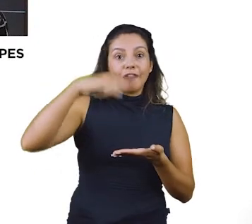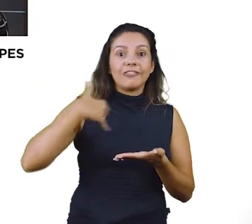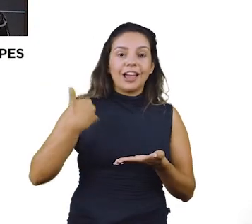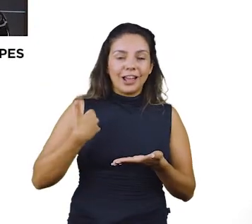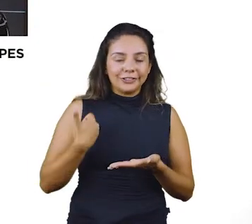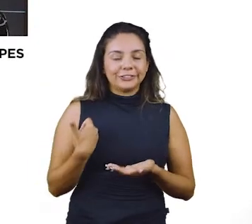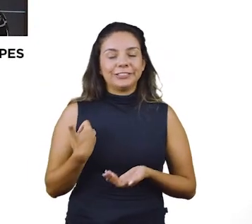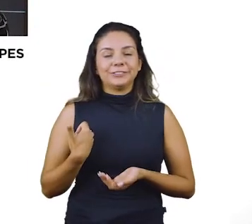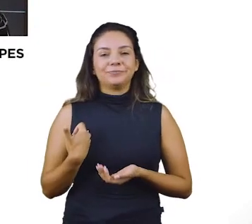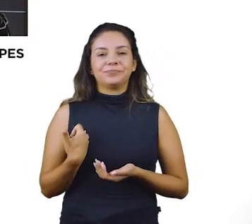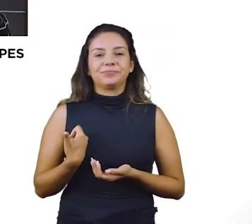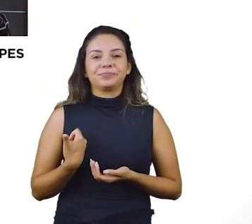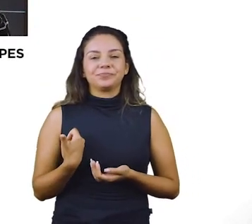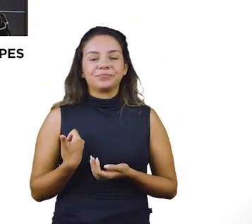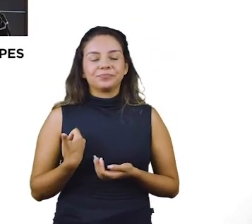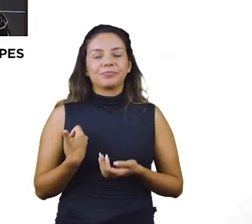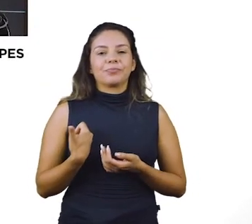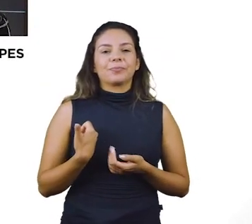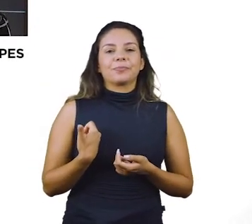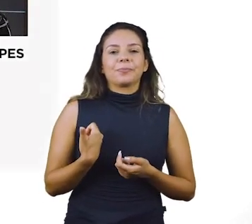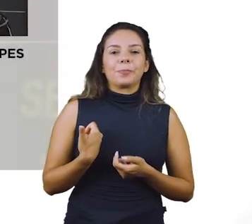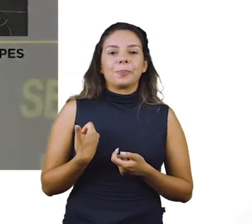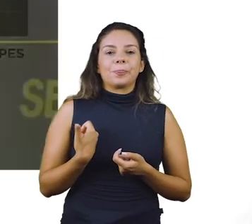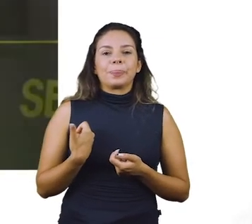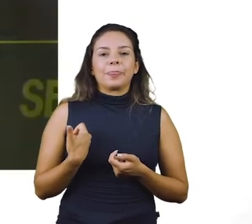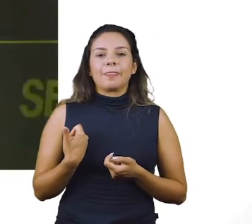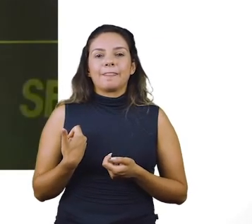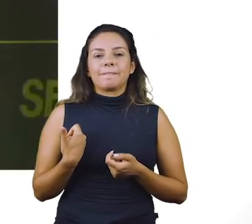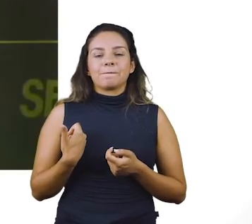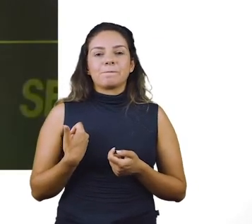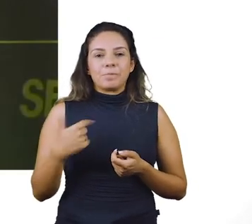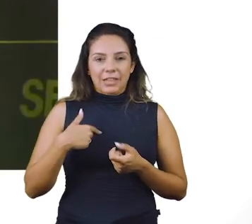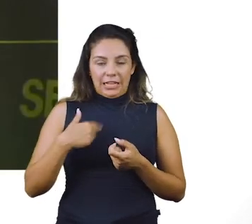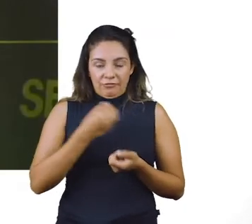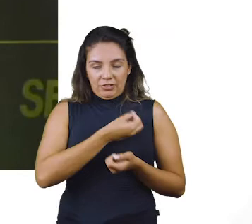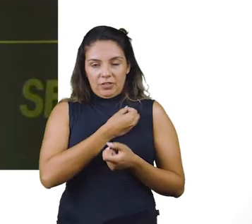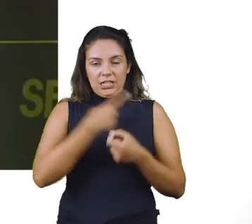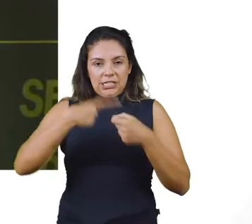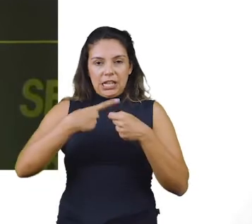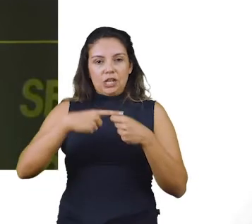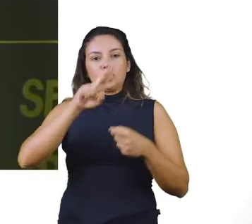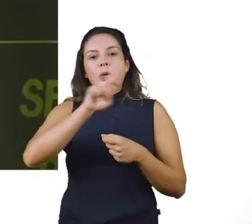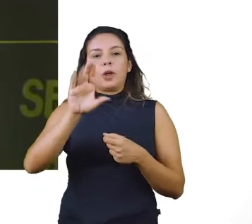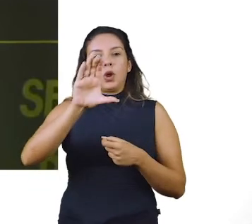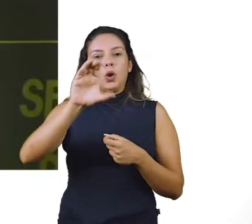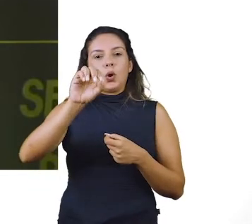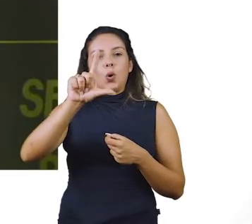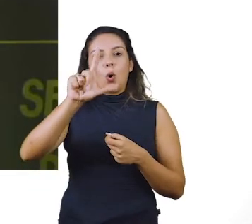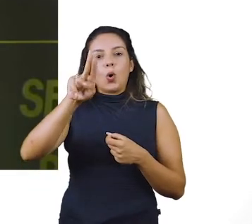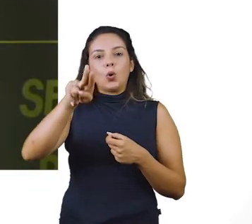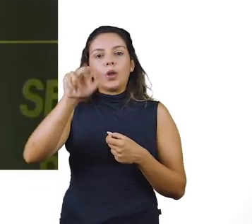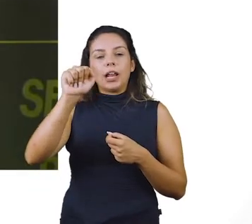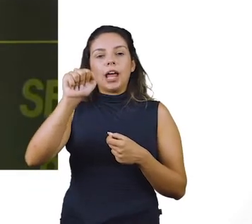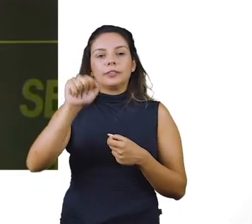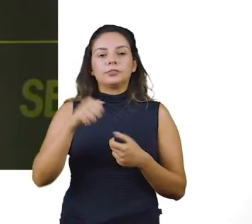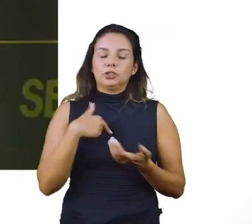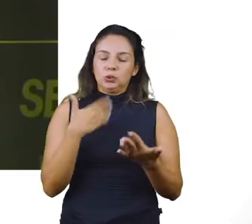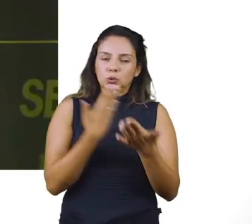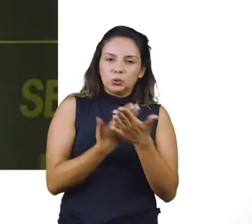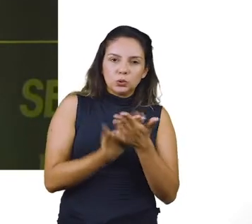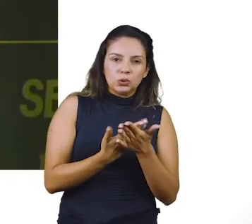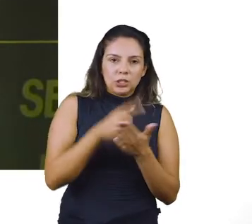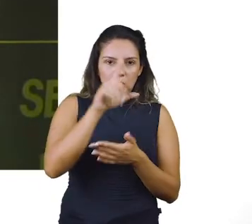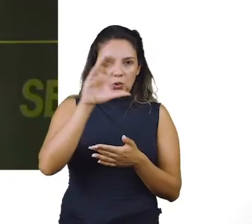que pareça. Ainda vivendo em Coluna, não é? A minha cidade, que aqui fica no Vale do Rio Doce, estudando